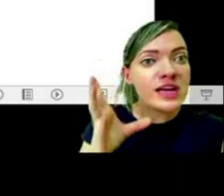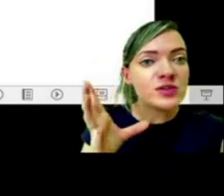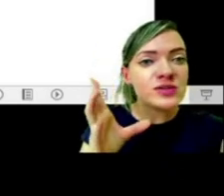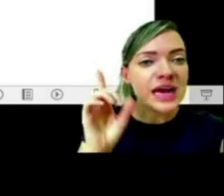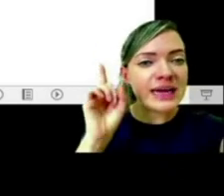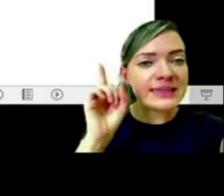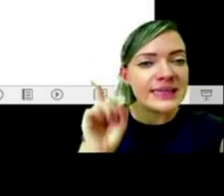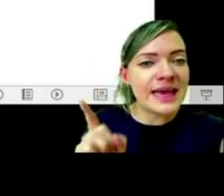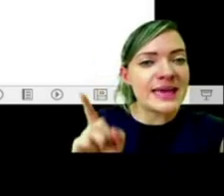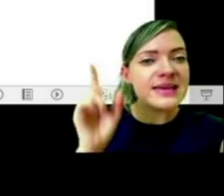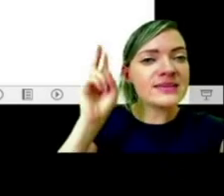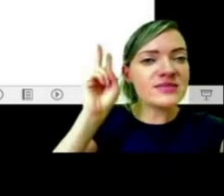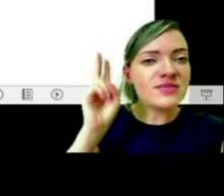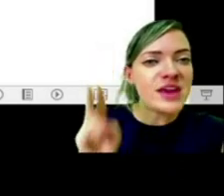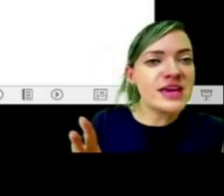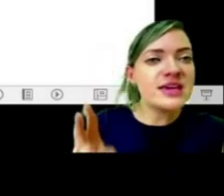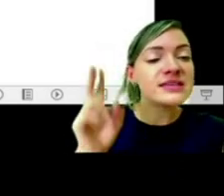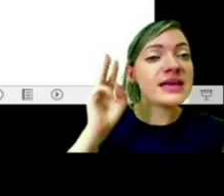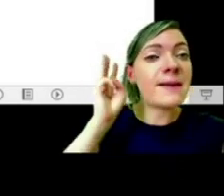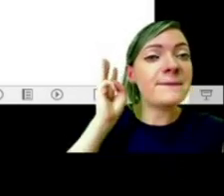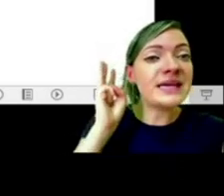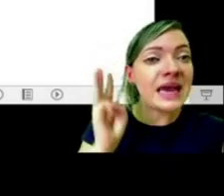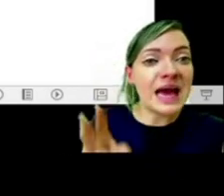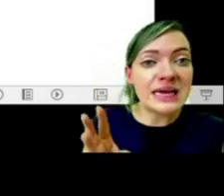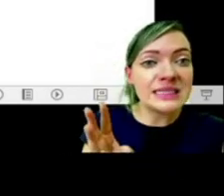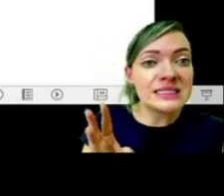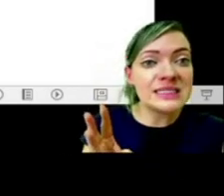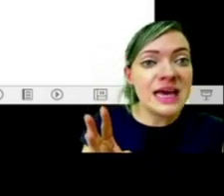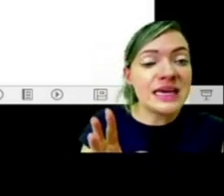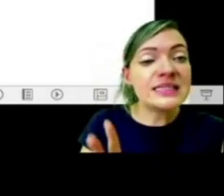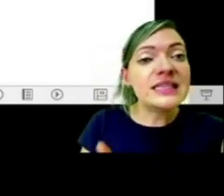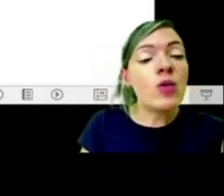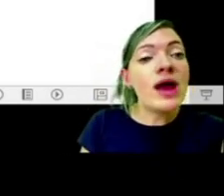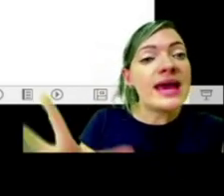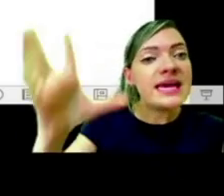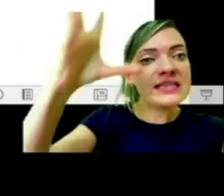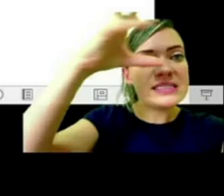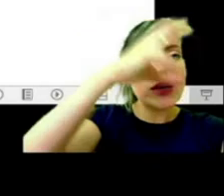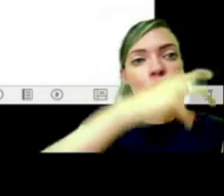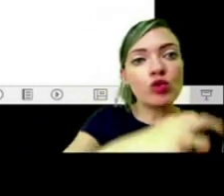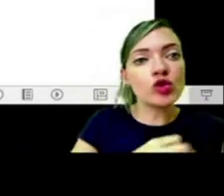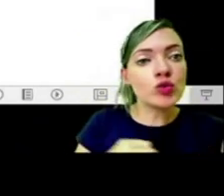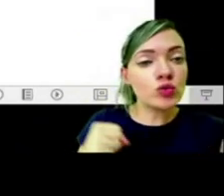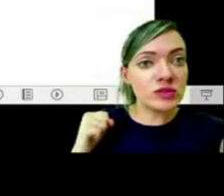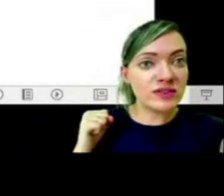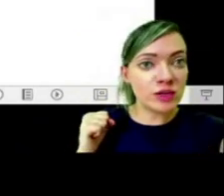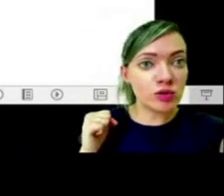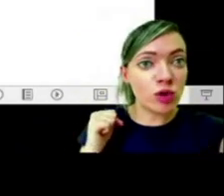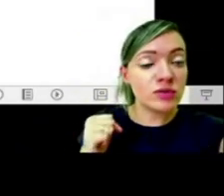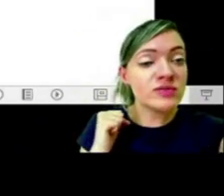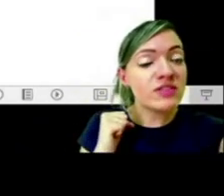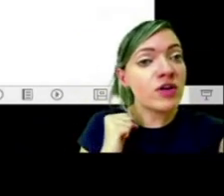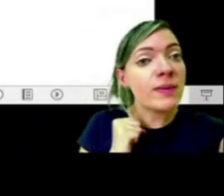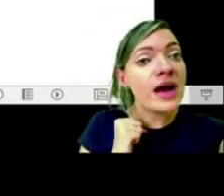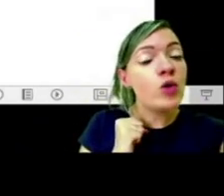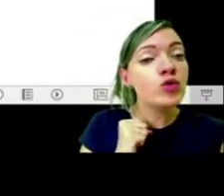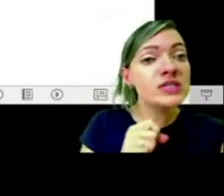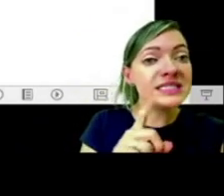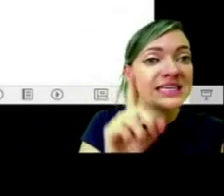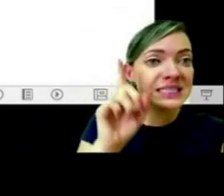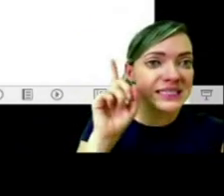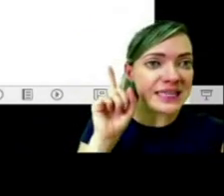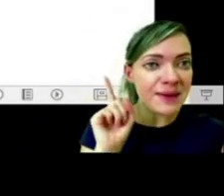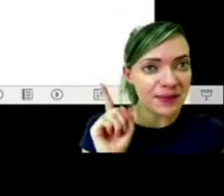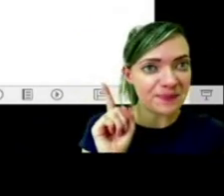os vasos, artérias, veias, capilares. Então, esse conjunto de vários órgãos vai formar